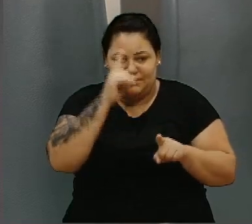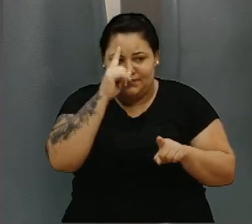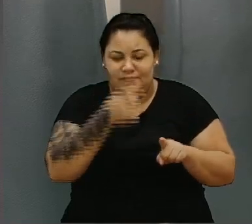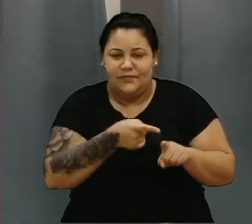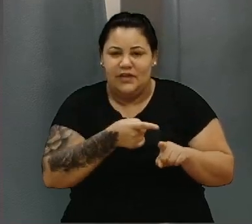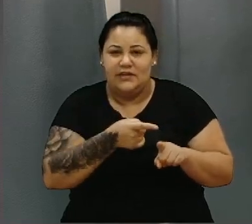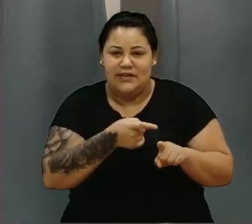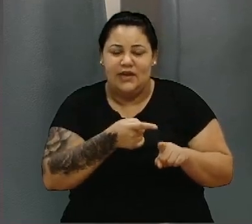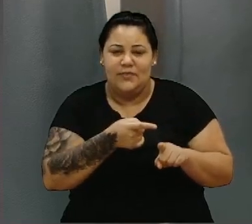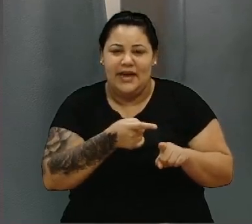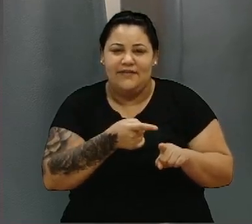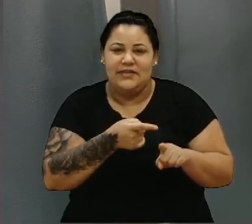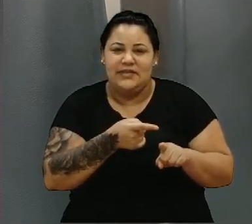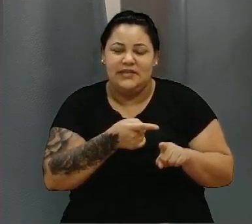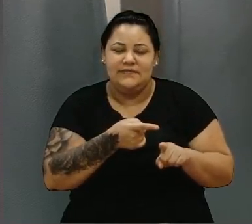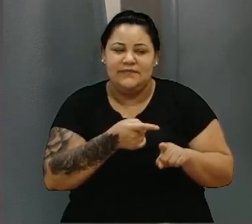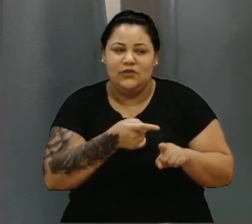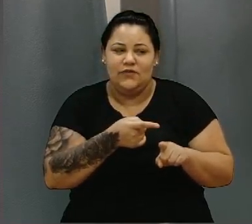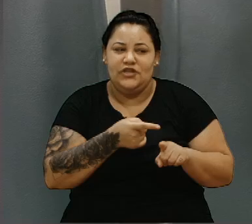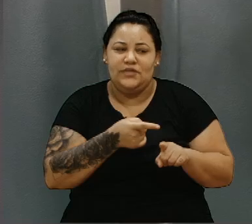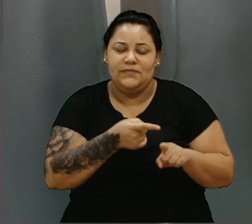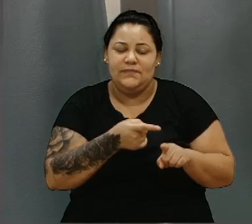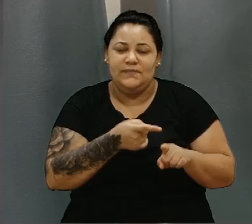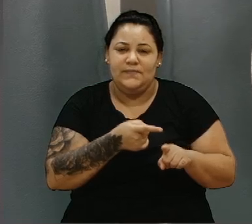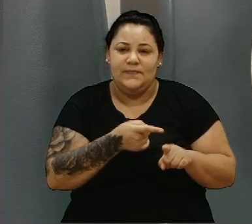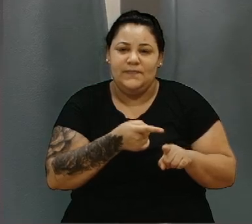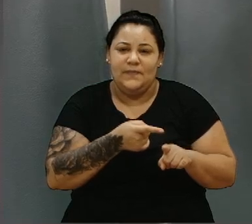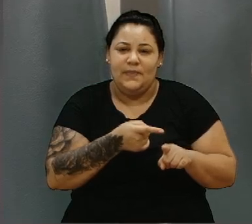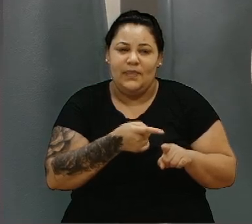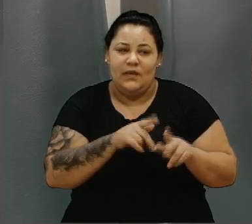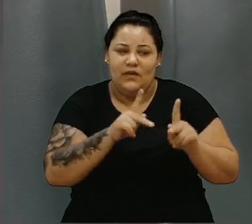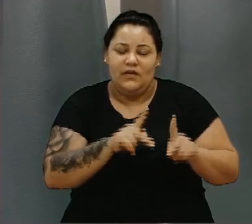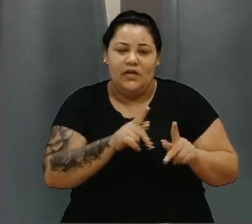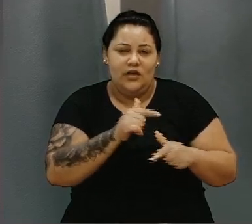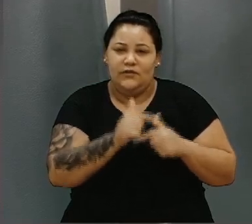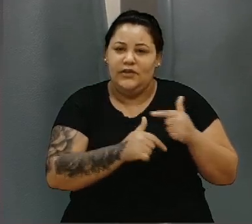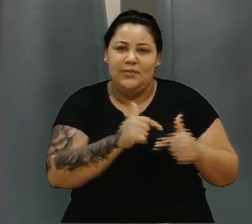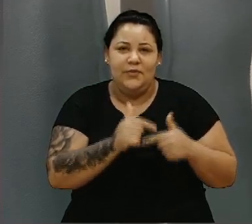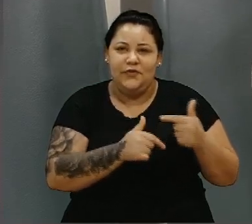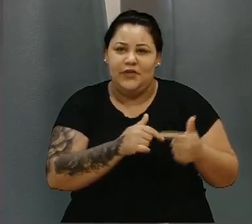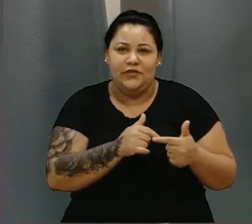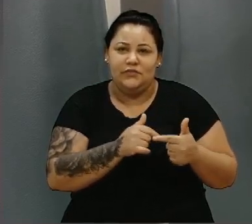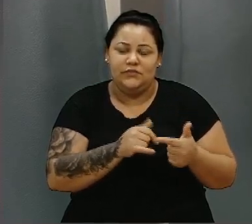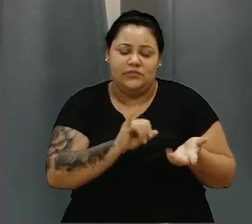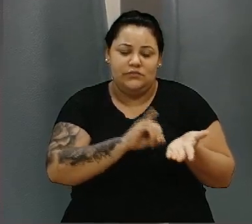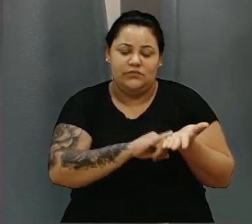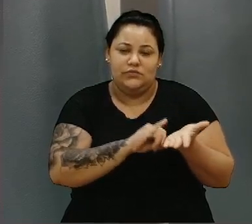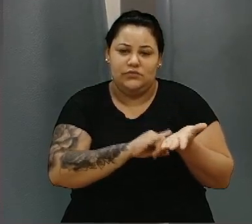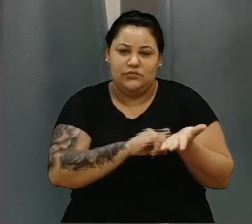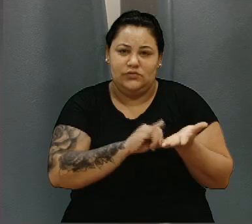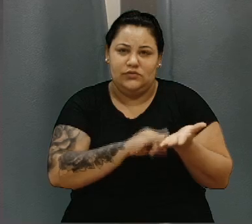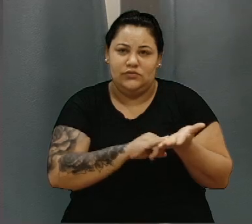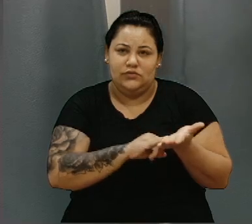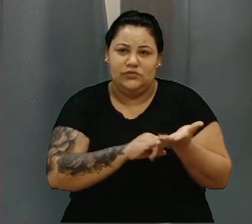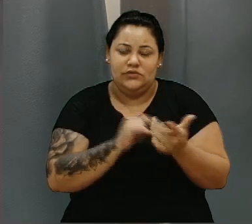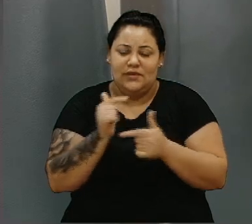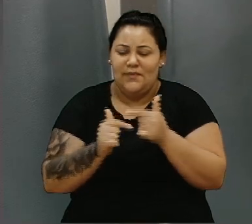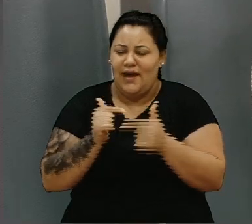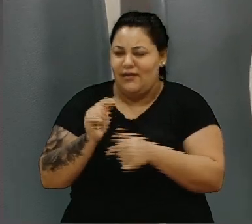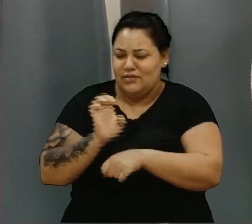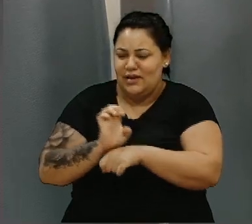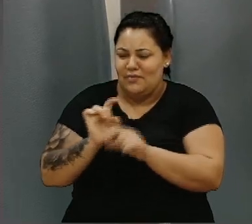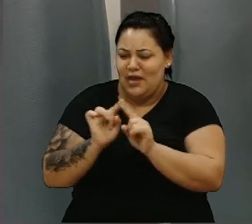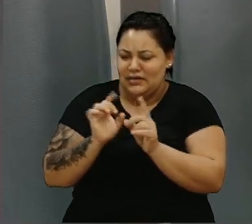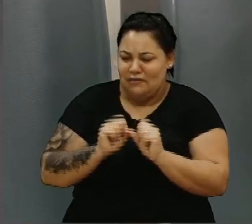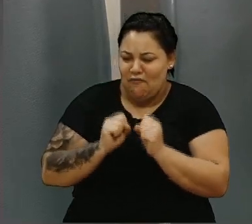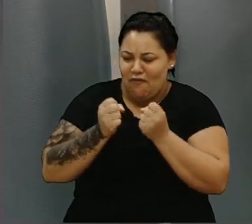individual respeitada, né? Então o pessoal não gosta do Estado, trabalha 6 meses para pagar imposto nesse país, trabalha para o Estado, para o papai Estado, mas defende o